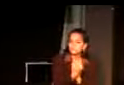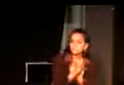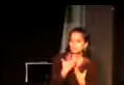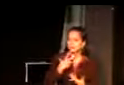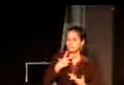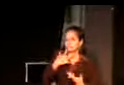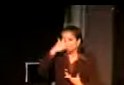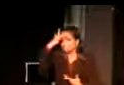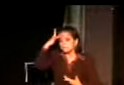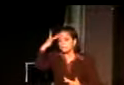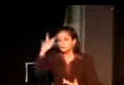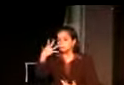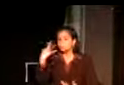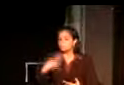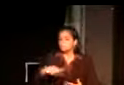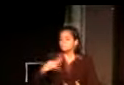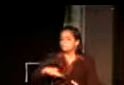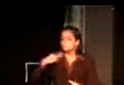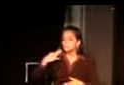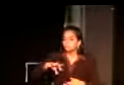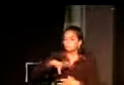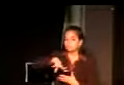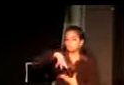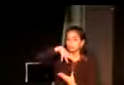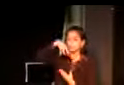gente com dor na alma